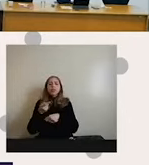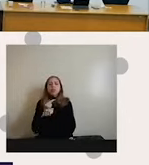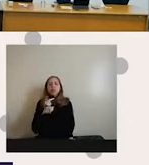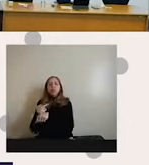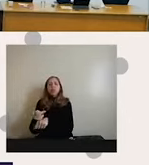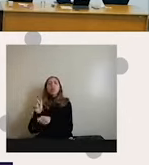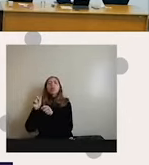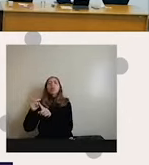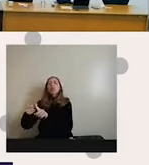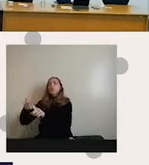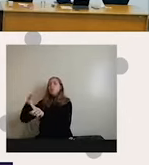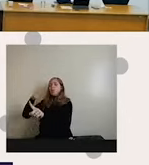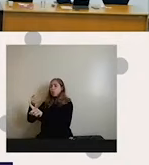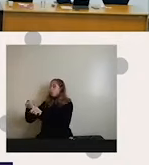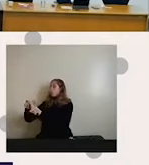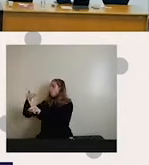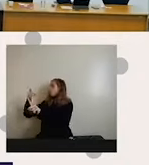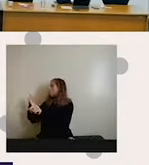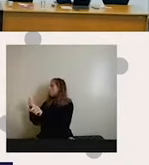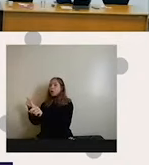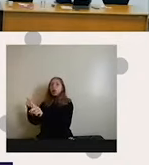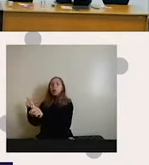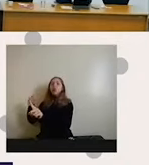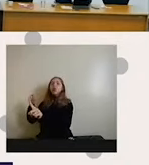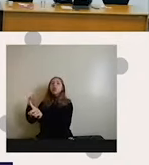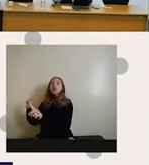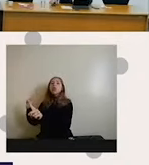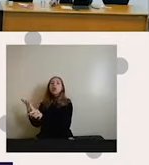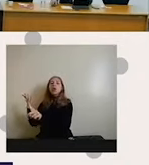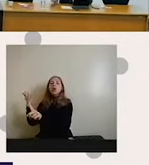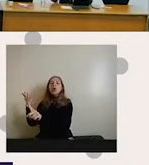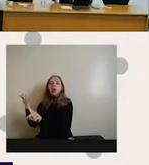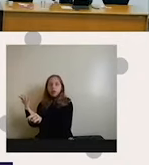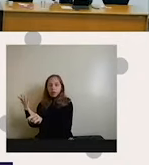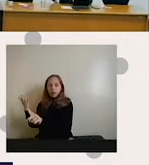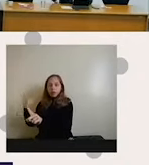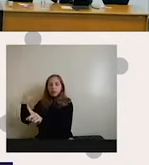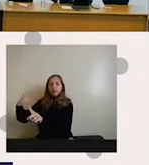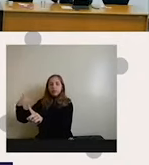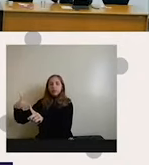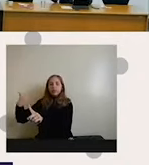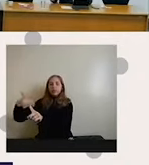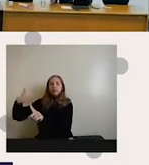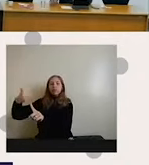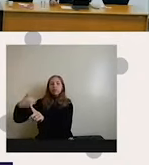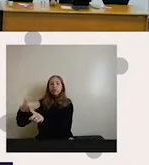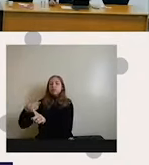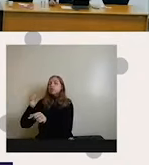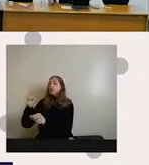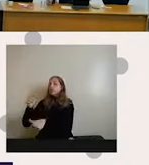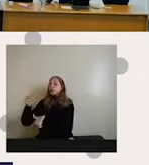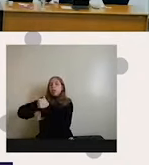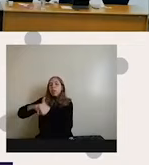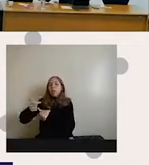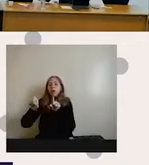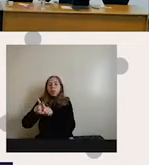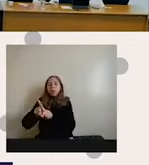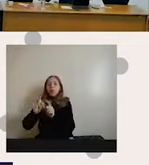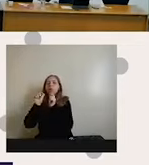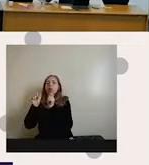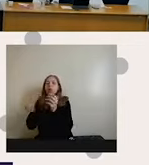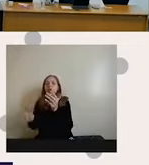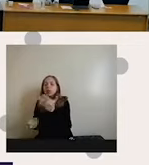ocupacional das doenças, né? E não só buscar o nexo como uma ideia de causa e efeito.